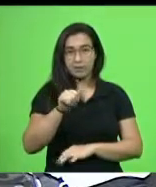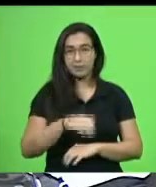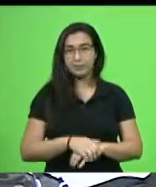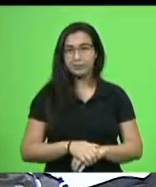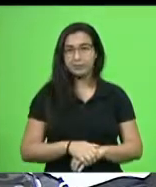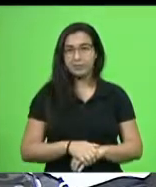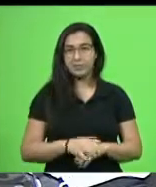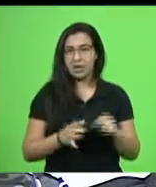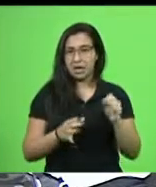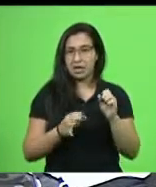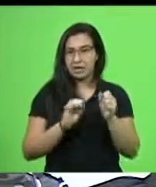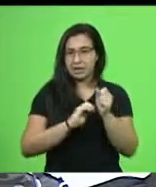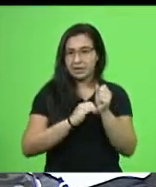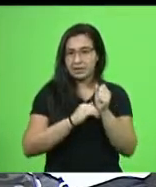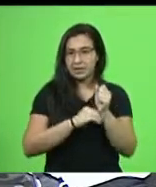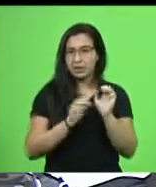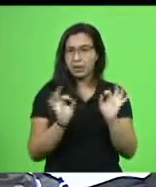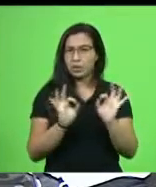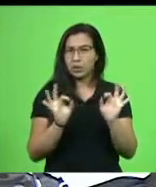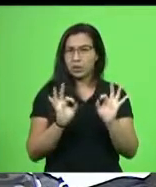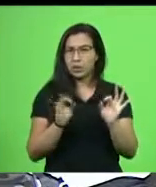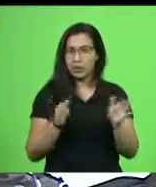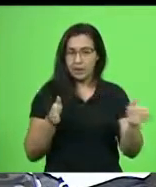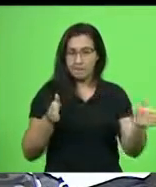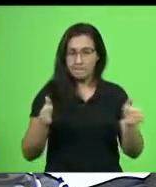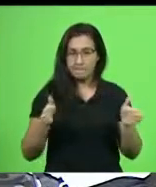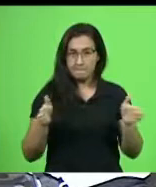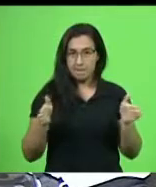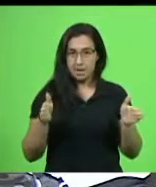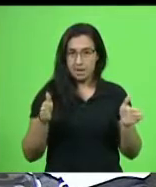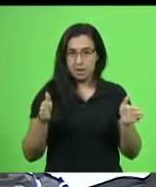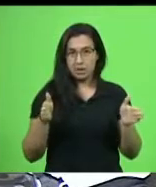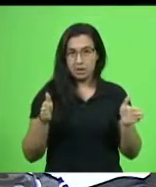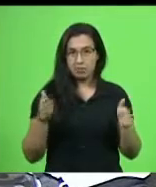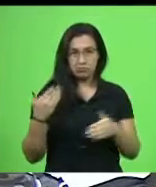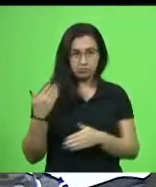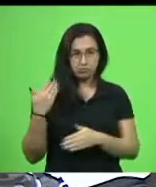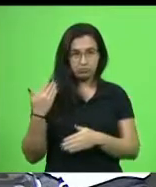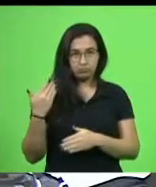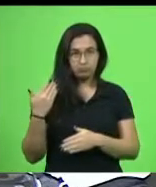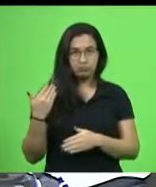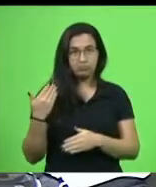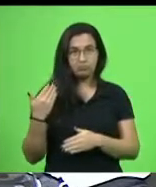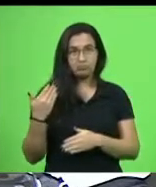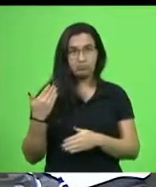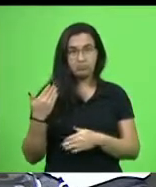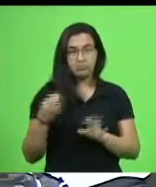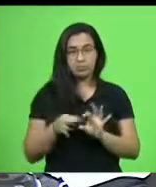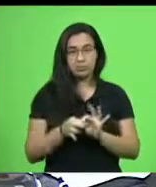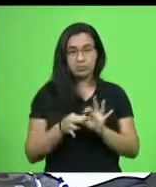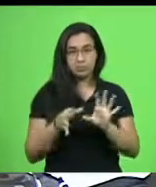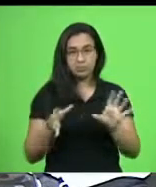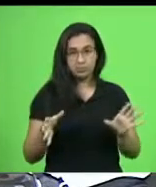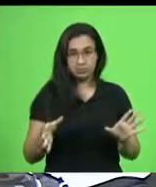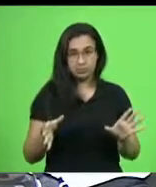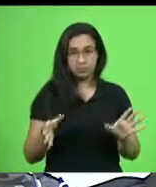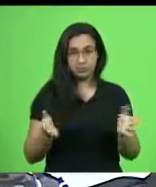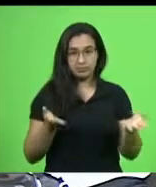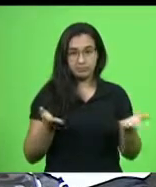ninguém que, no período mais recente, a liberação de licenças